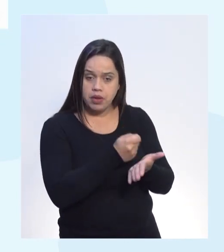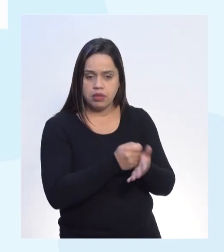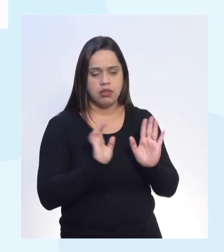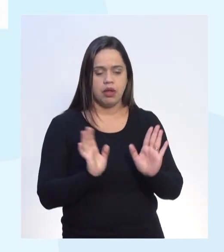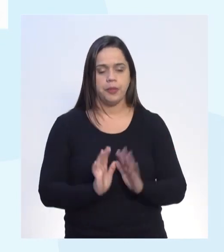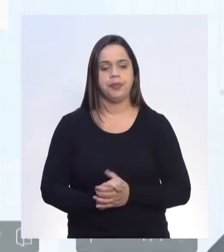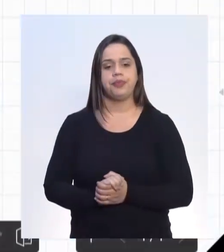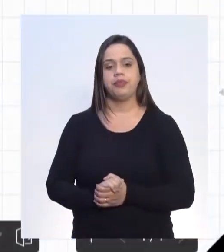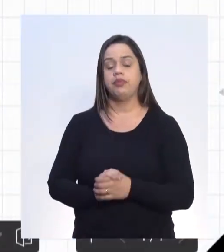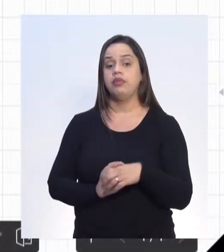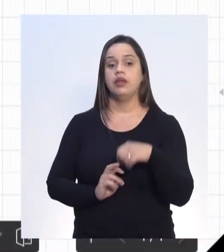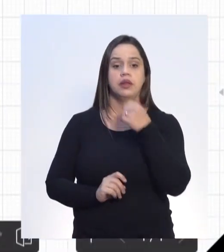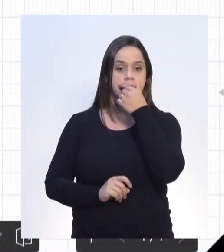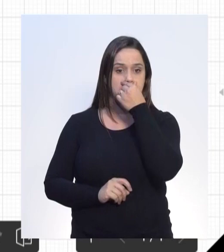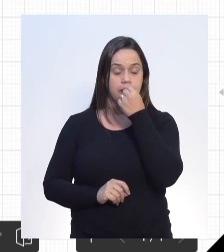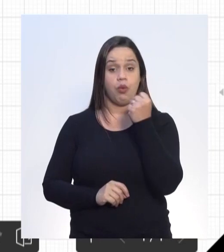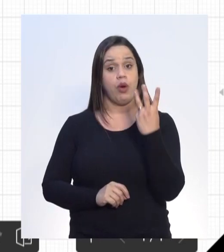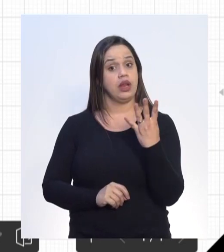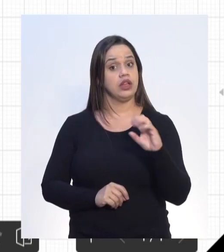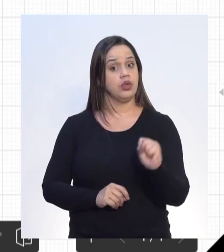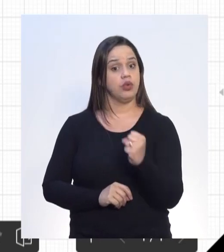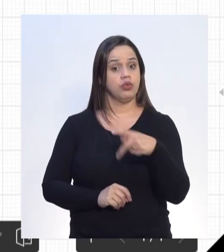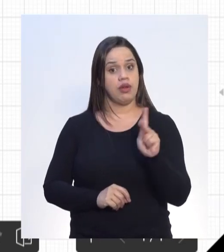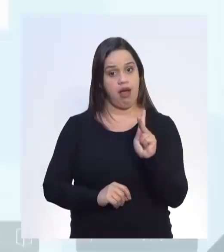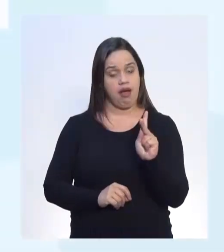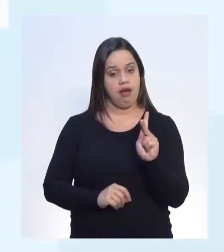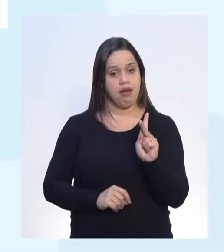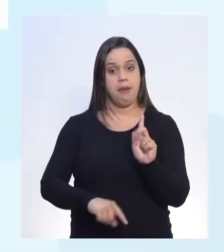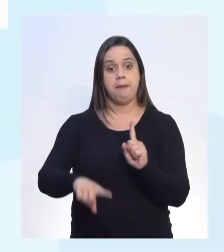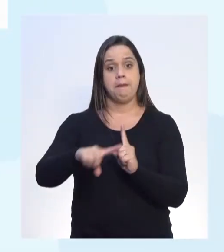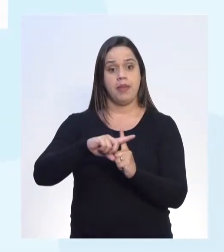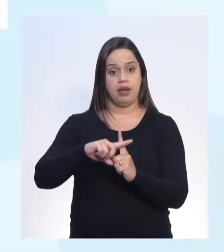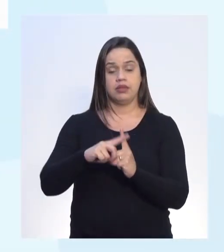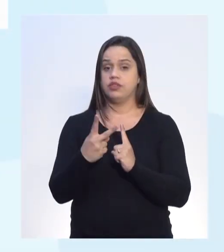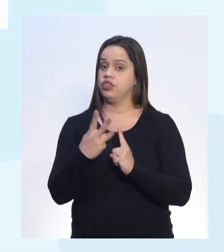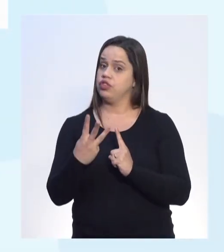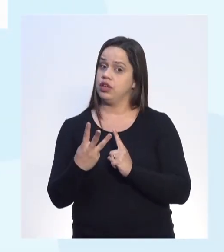23K, ok? Menos,